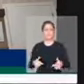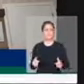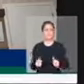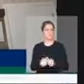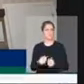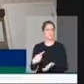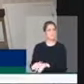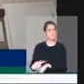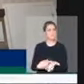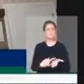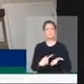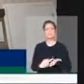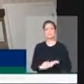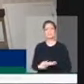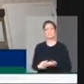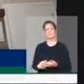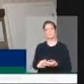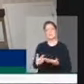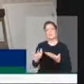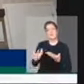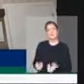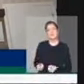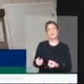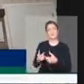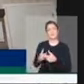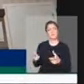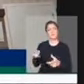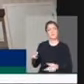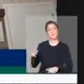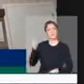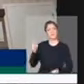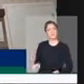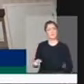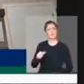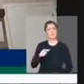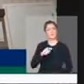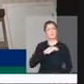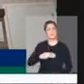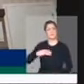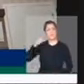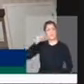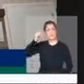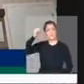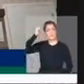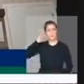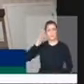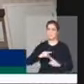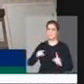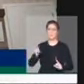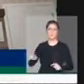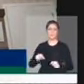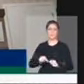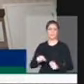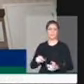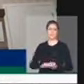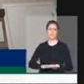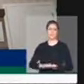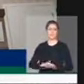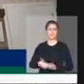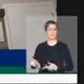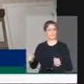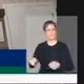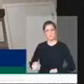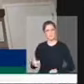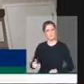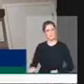atendendo aquilo que o início do guedes queria ele não entregou absolutamente nada põe competente